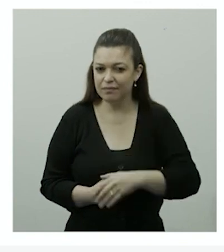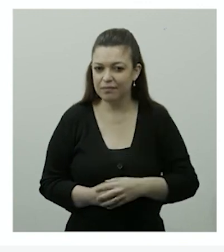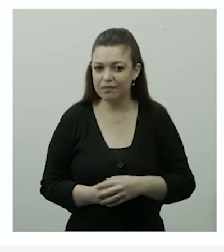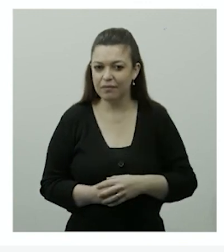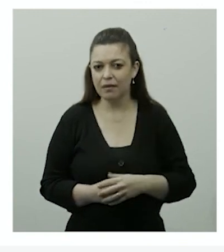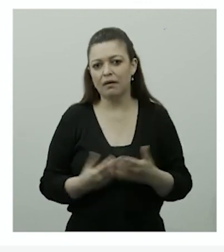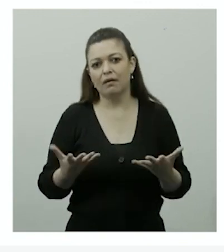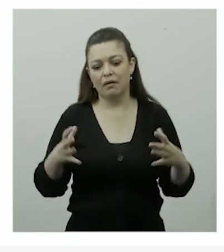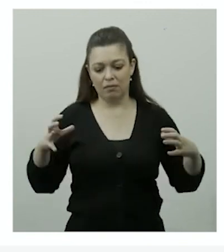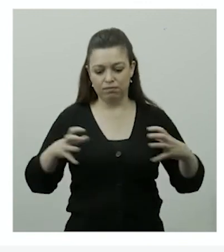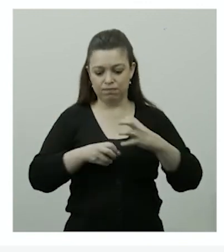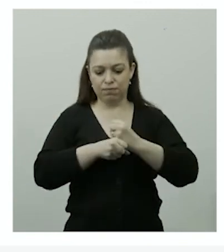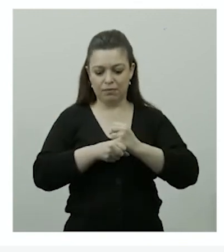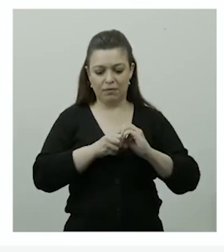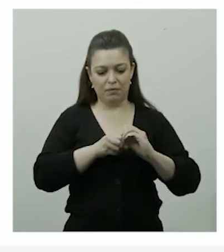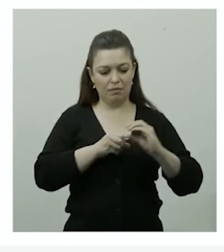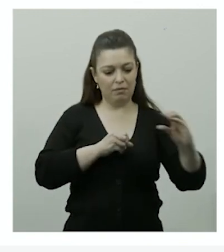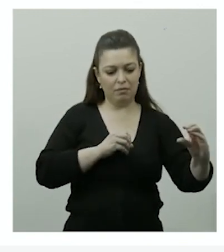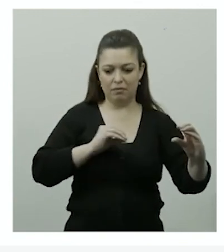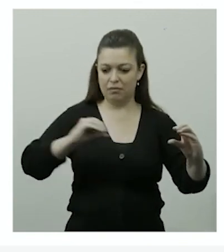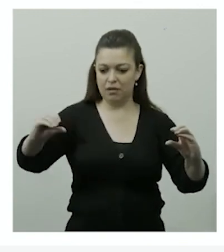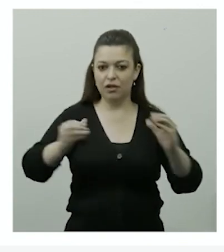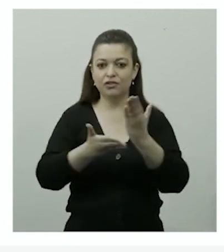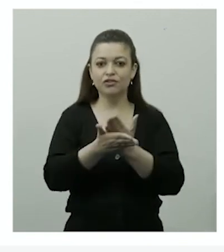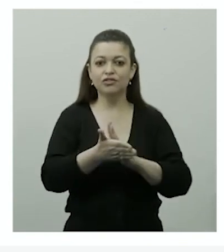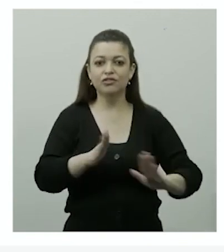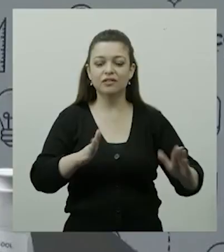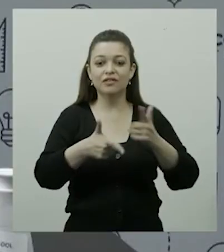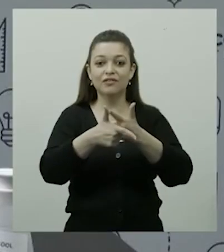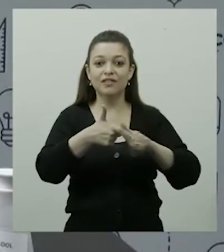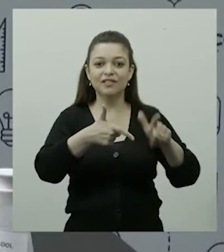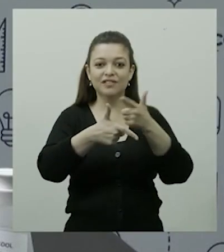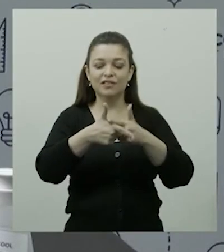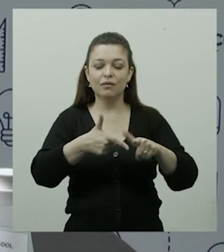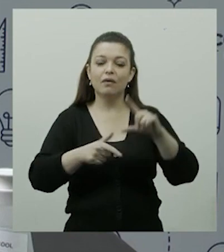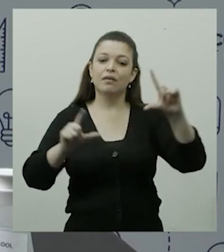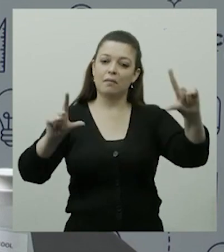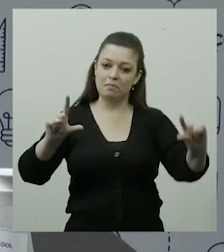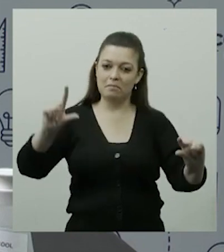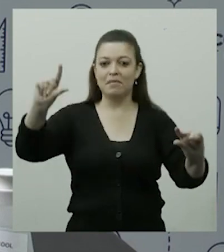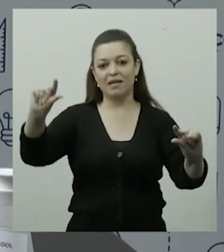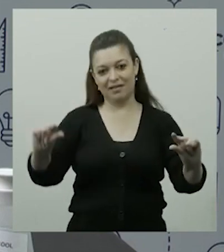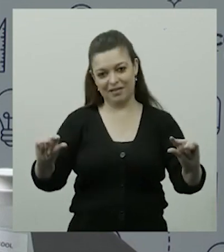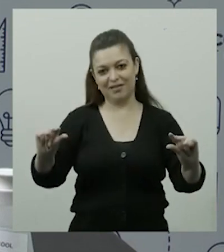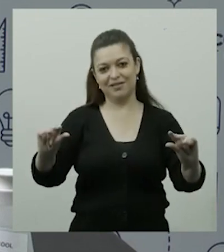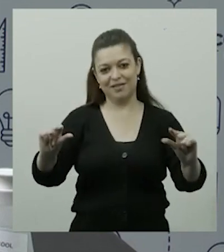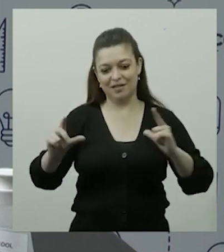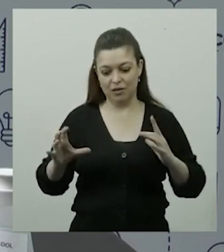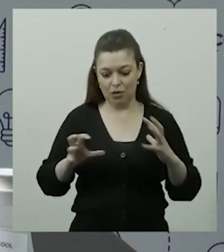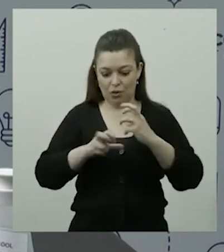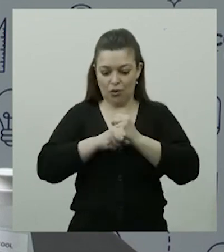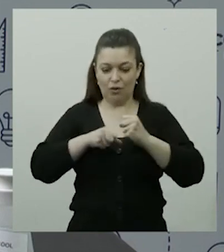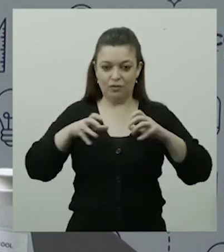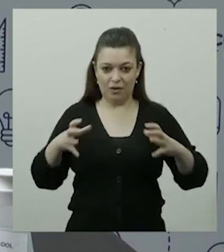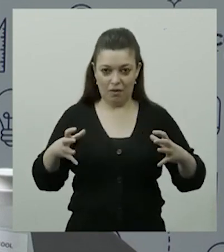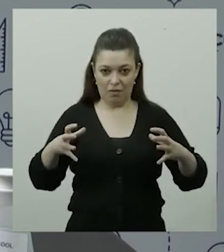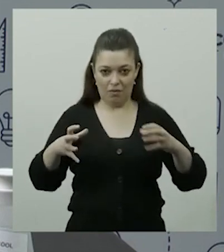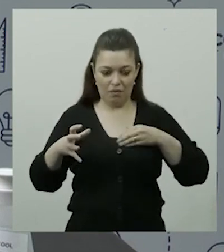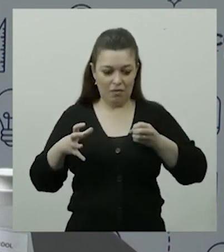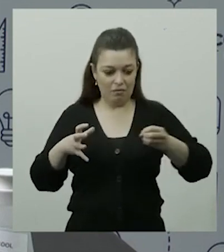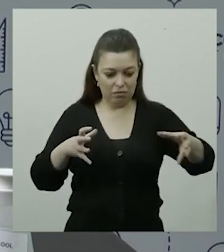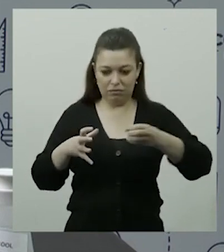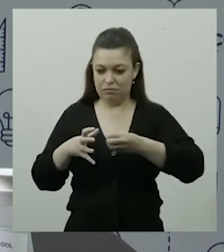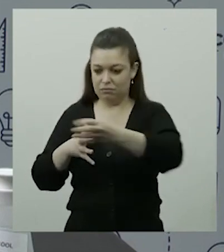Menos copos do que o total, porque ele distribuiu alguns copos em duas bandejas. Então, se ele pegou o total,